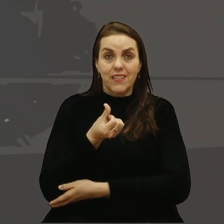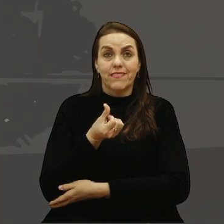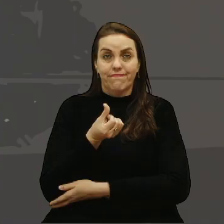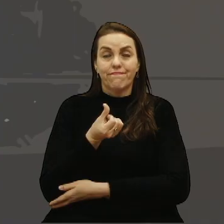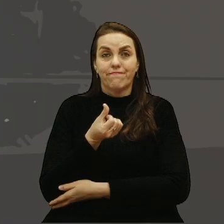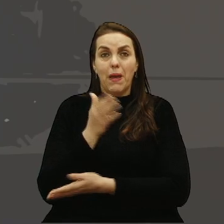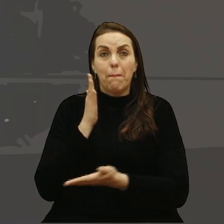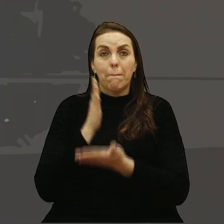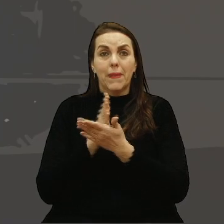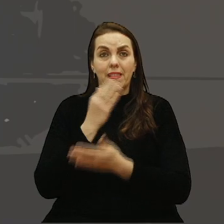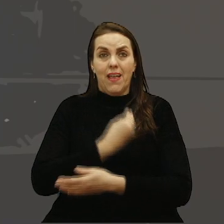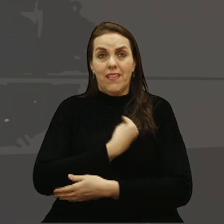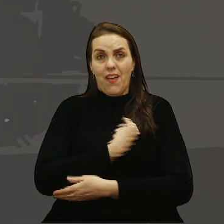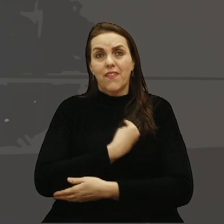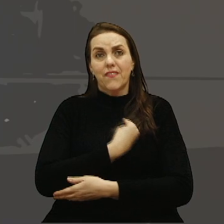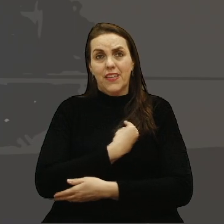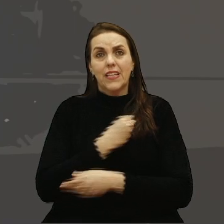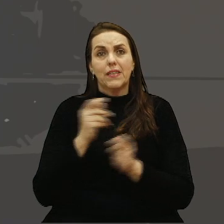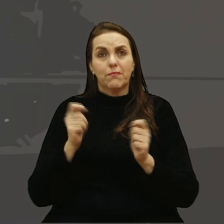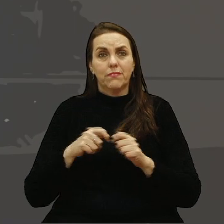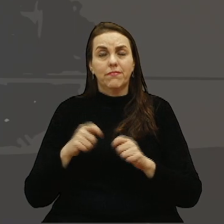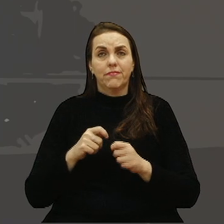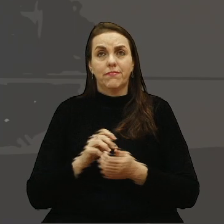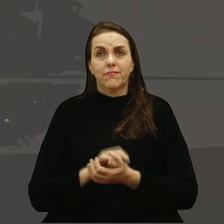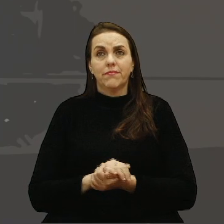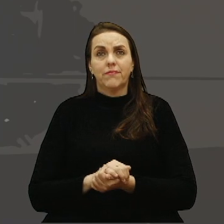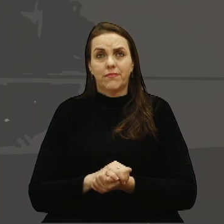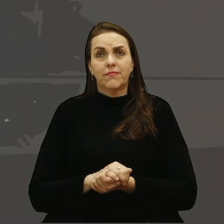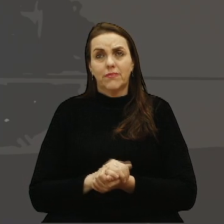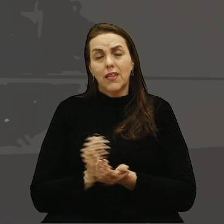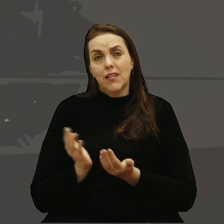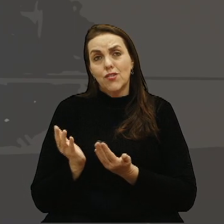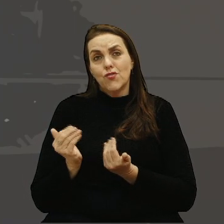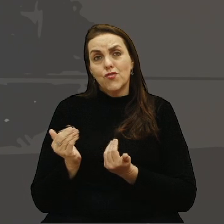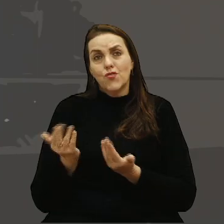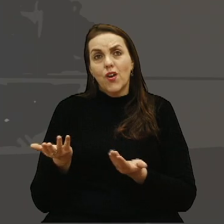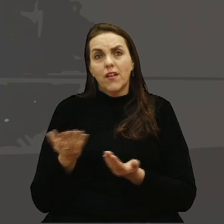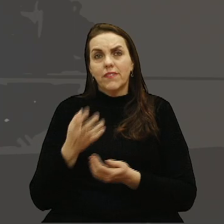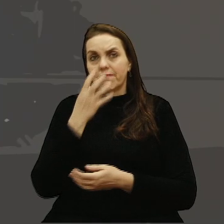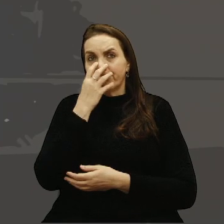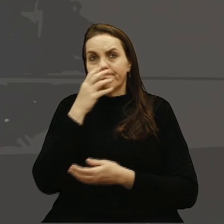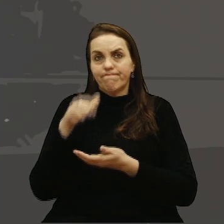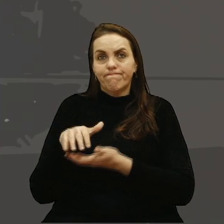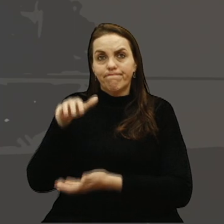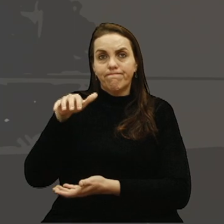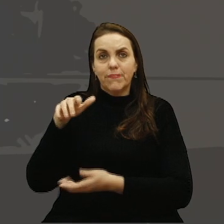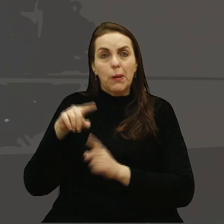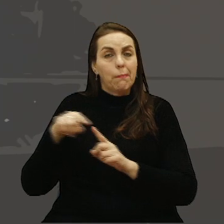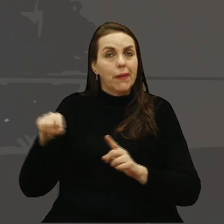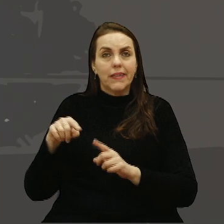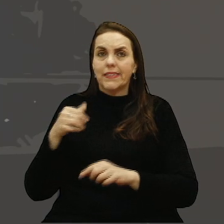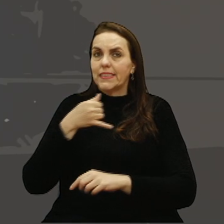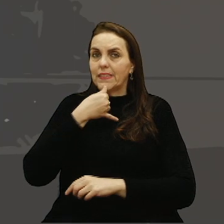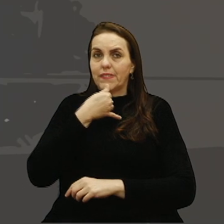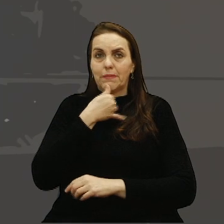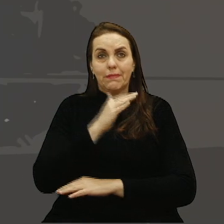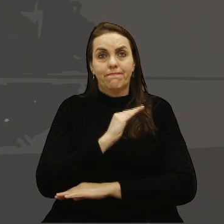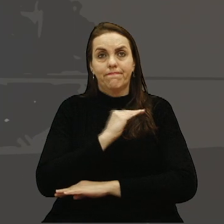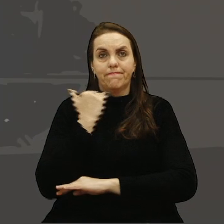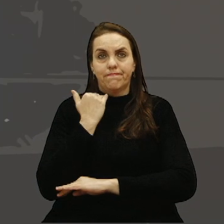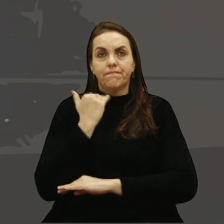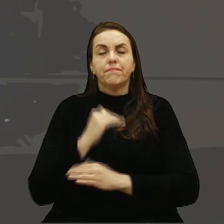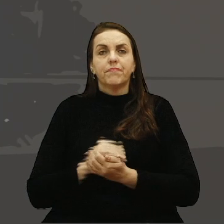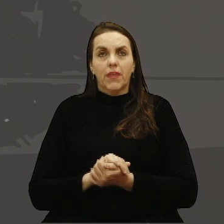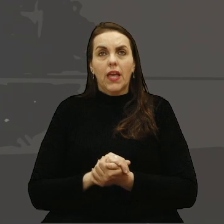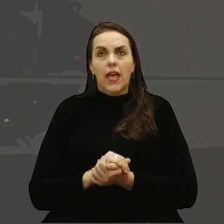na metade da vida útil, digamos assim, né, de um cão desse porte. E, infelizmente, acabou tendo que partir. Eu estive, inclusive,